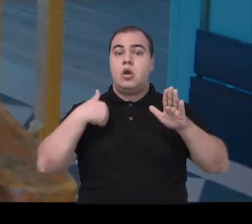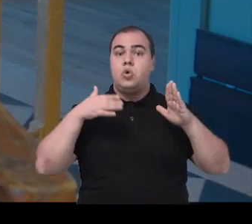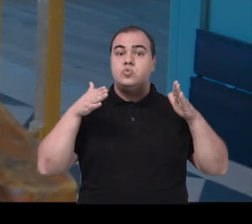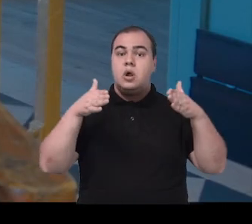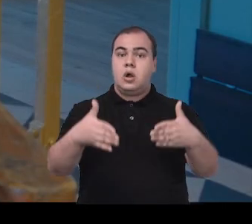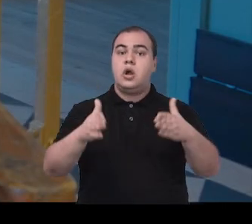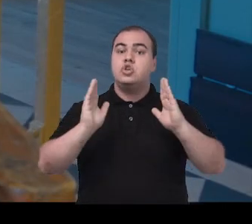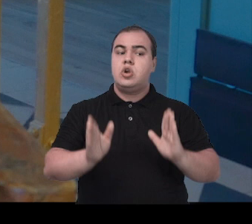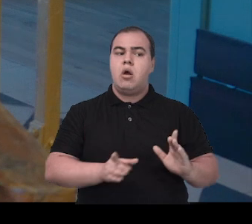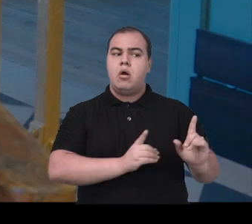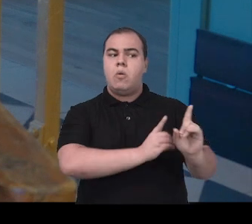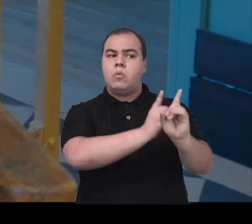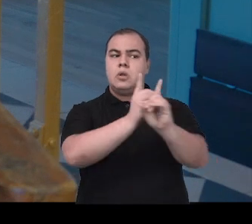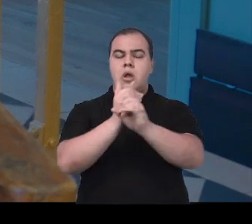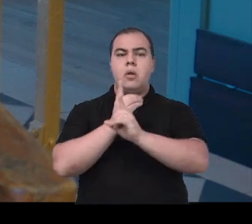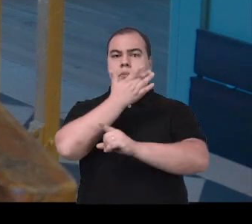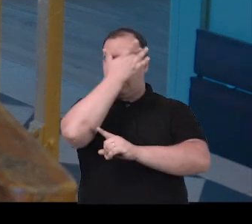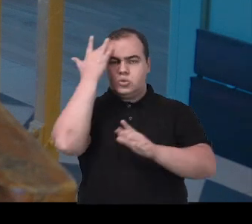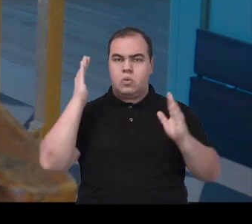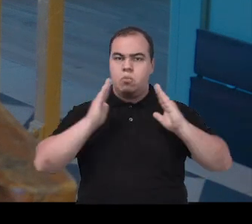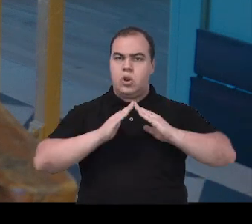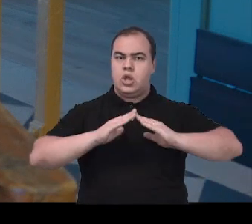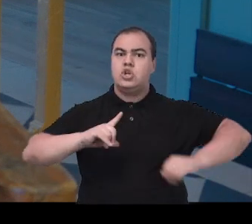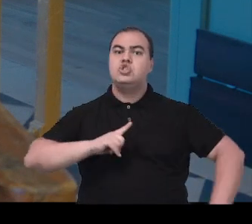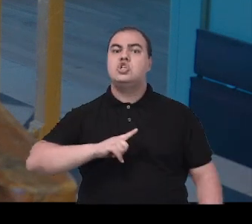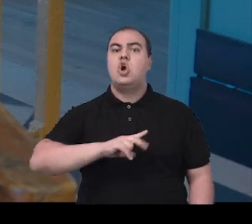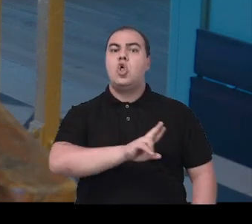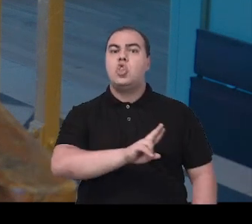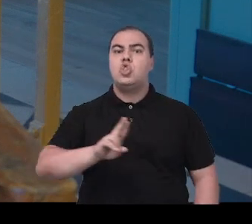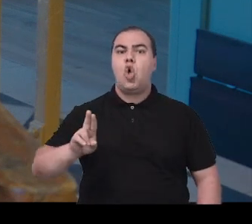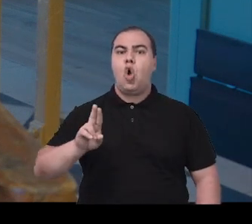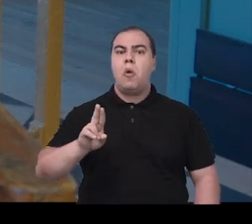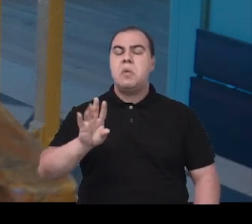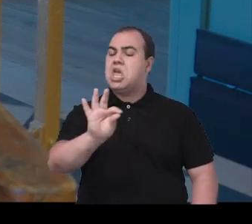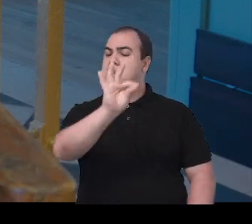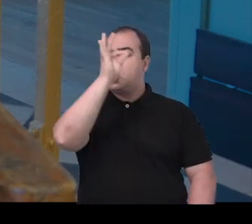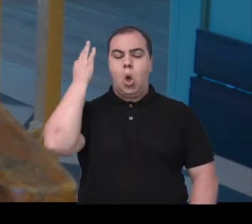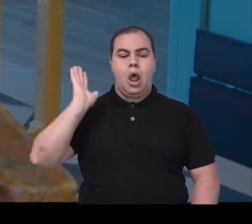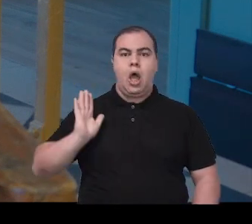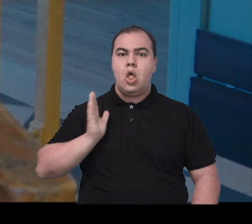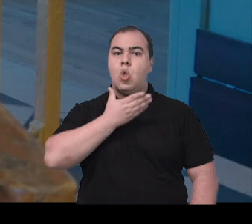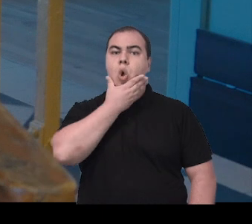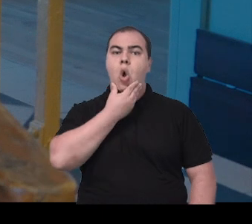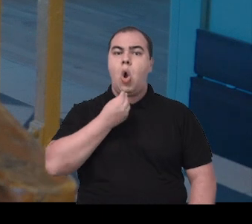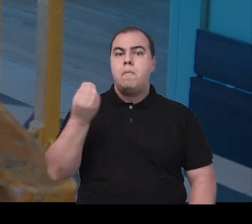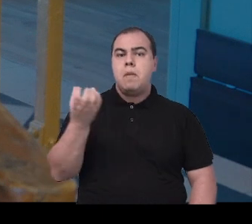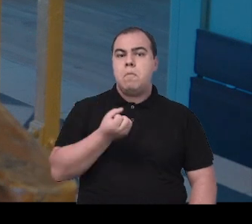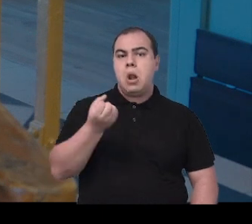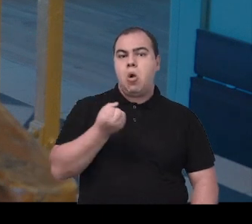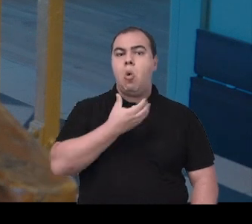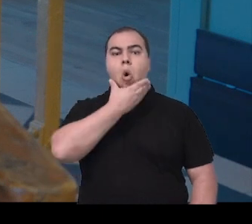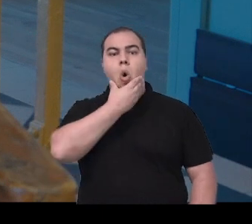cheguei, inclusive, eu encontrei moradores que tinham o nome de ignorado, homem